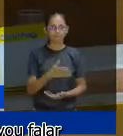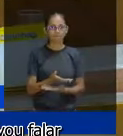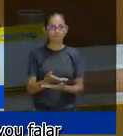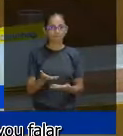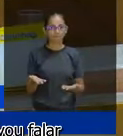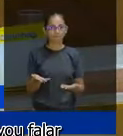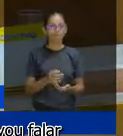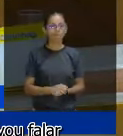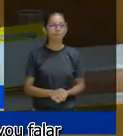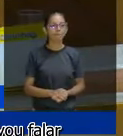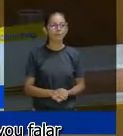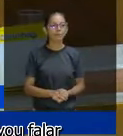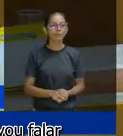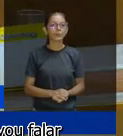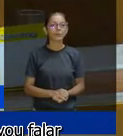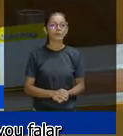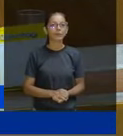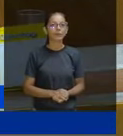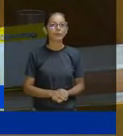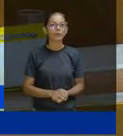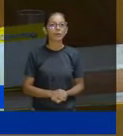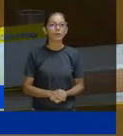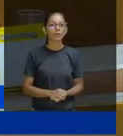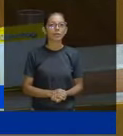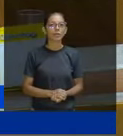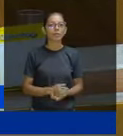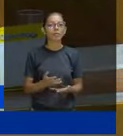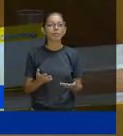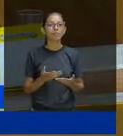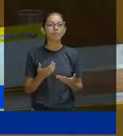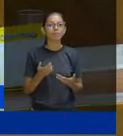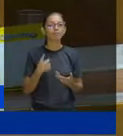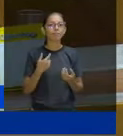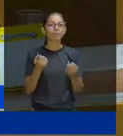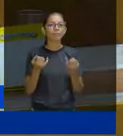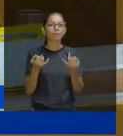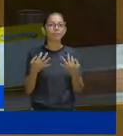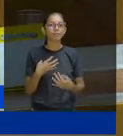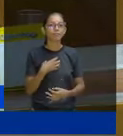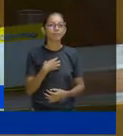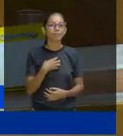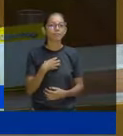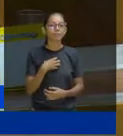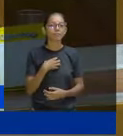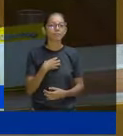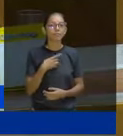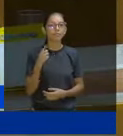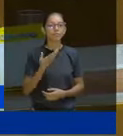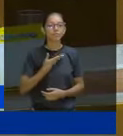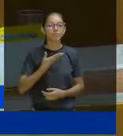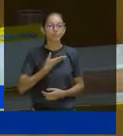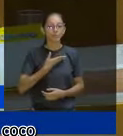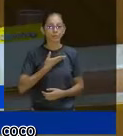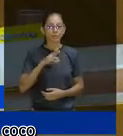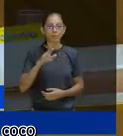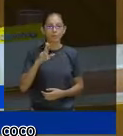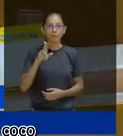falar da moção, né, em nome do nosso querido amigo, né, Rui